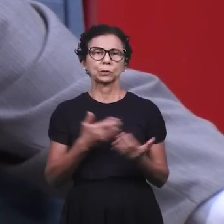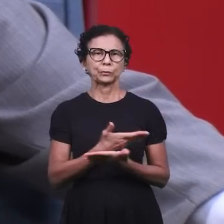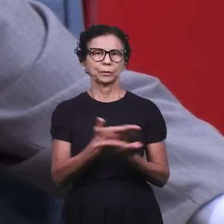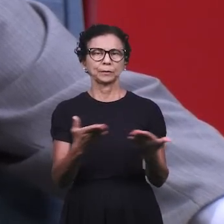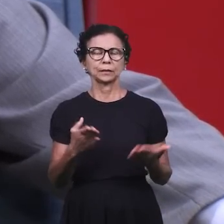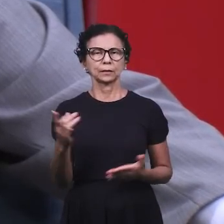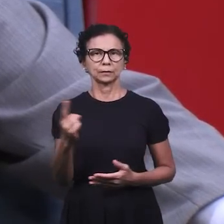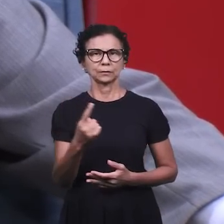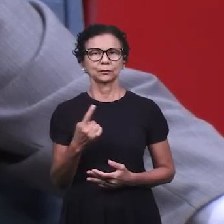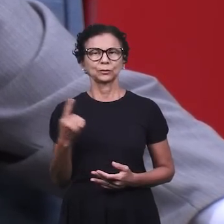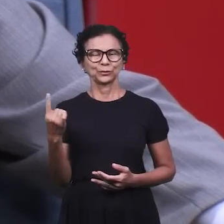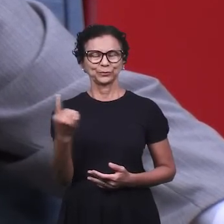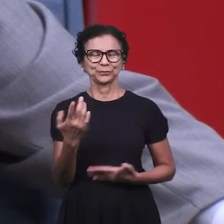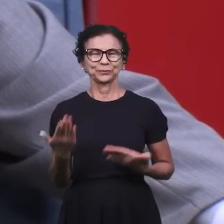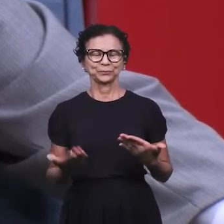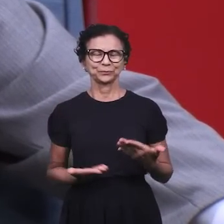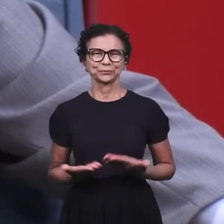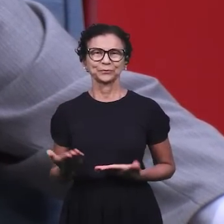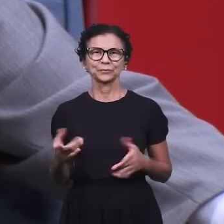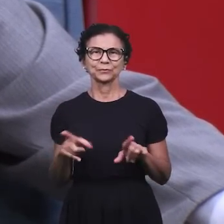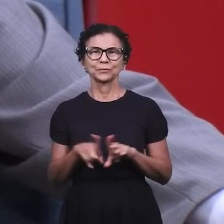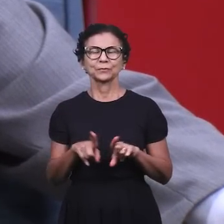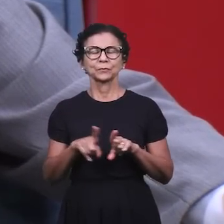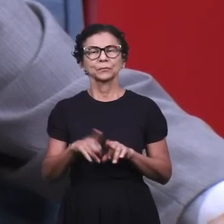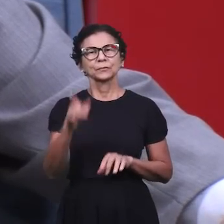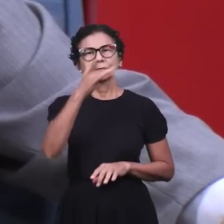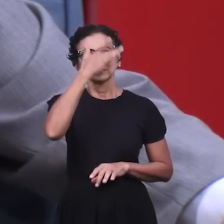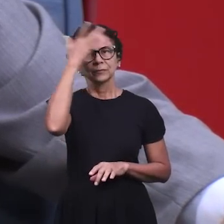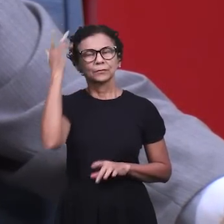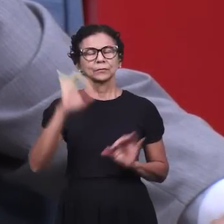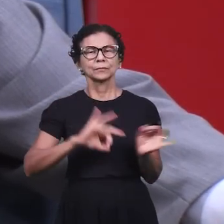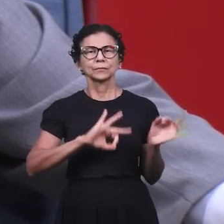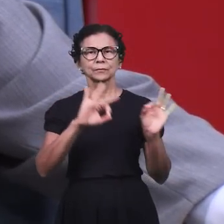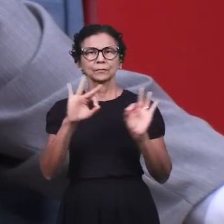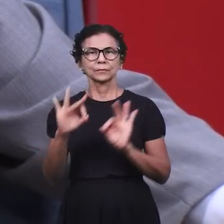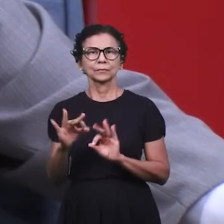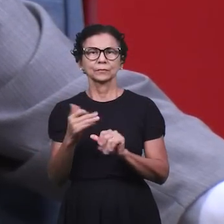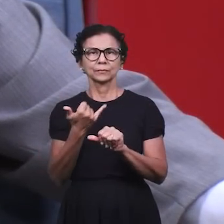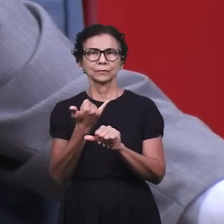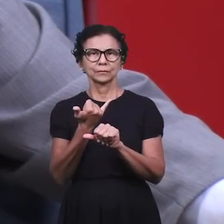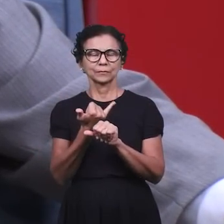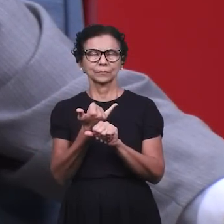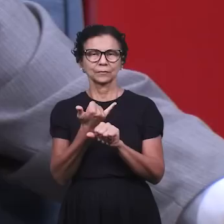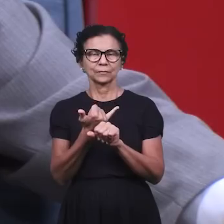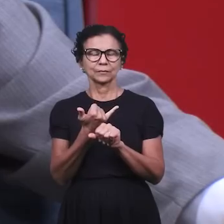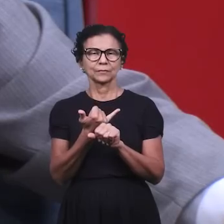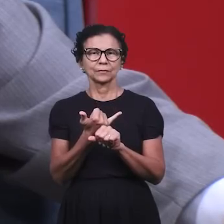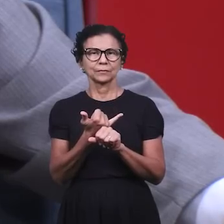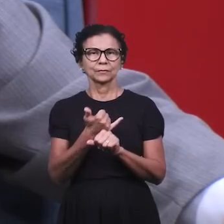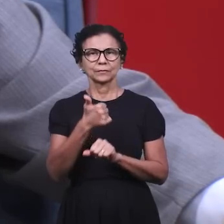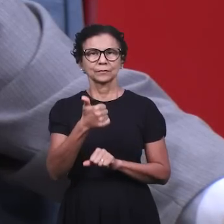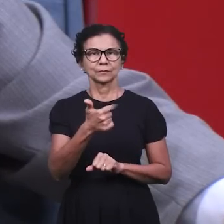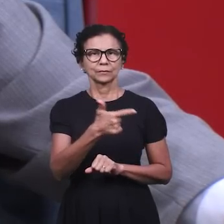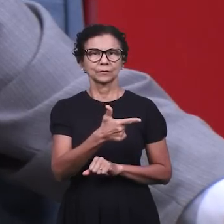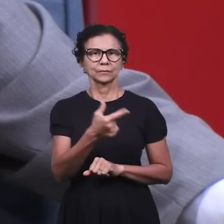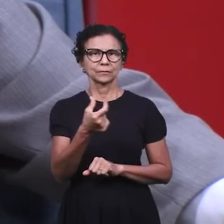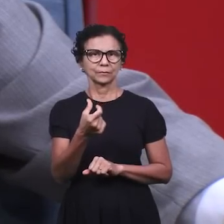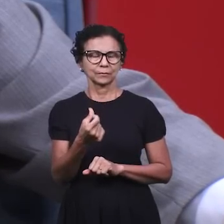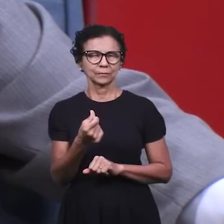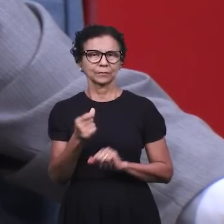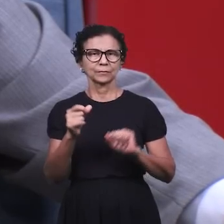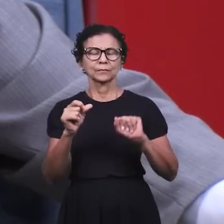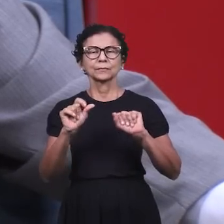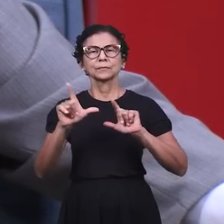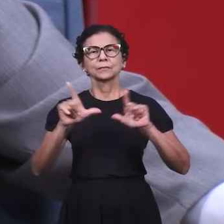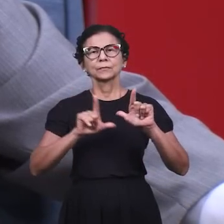Eu quero saudar a todos os nossos irmãos, aqueles que nos veem pelo canal aberto da TV, canal